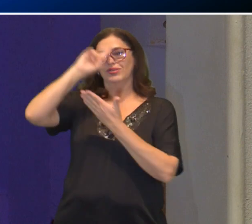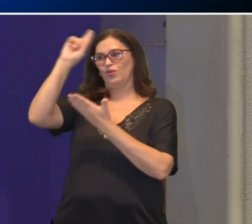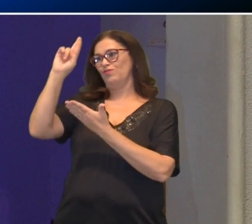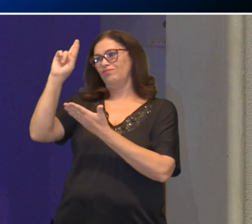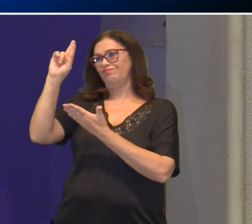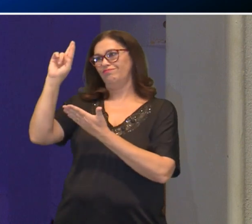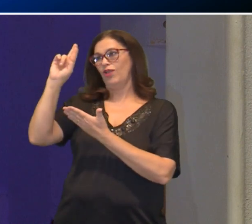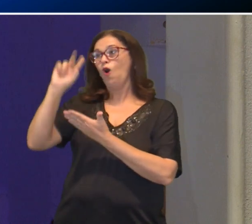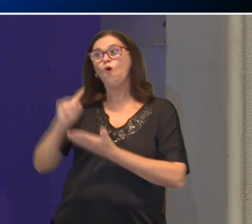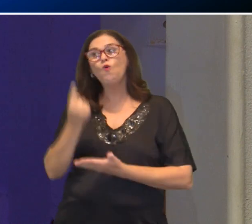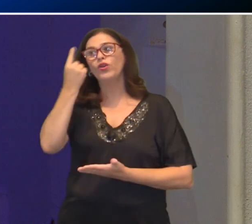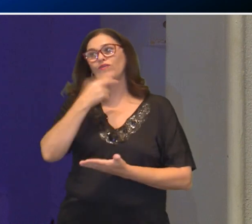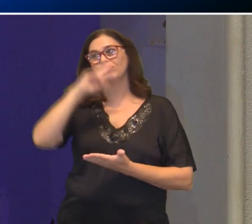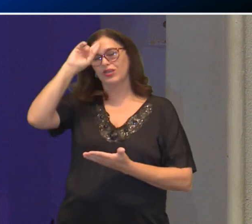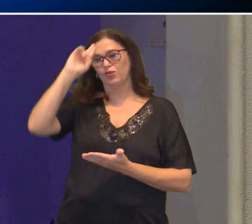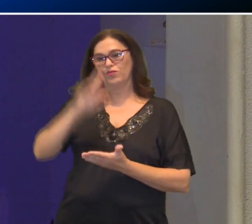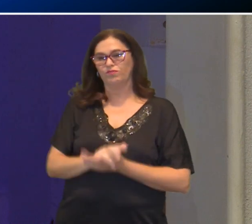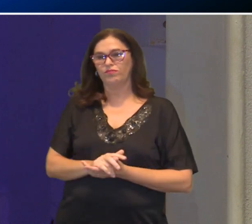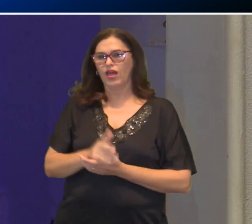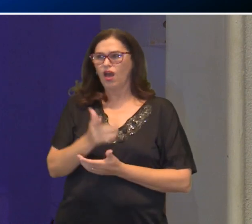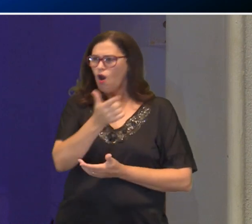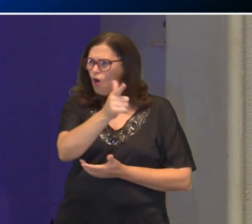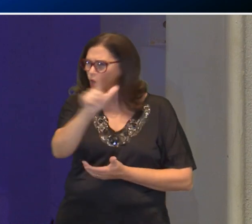Senhor, não há outro.